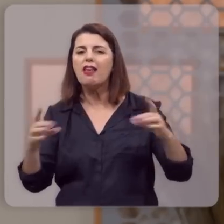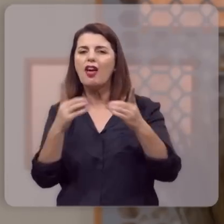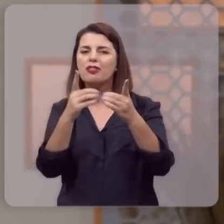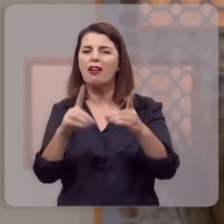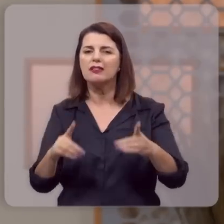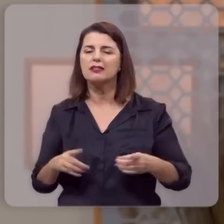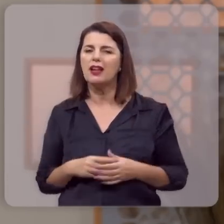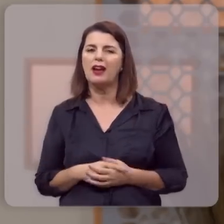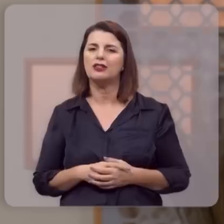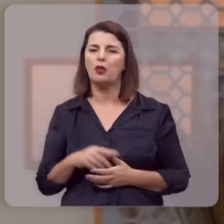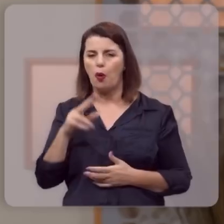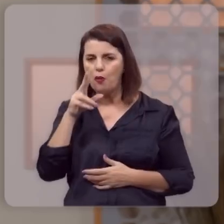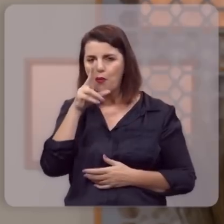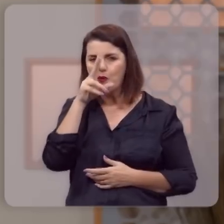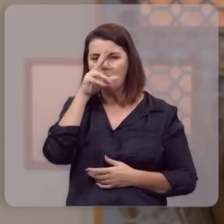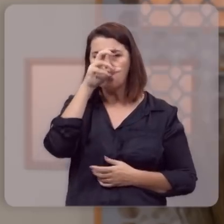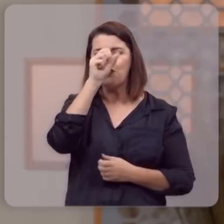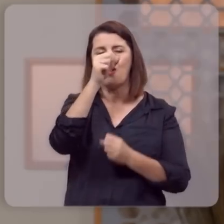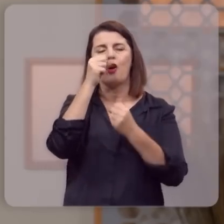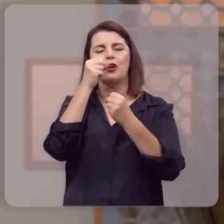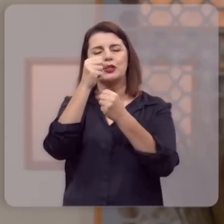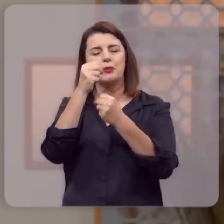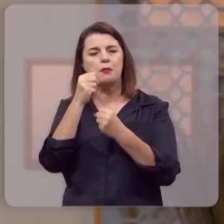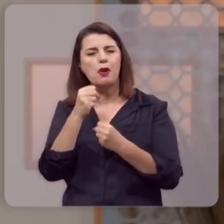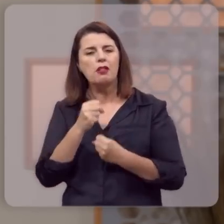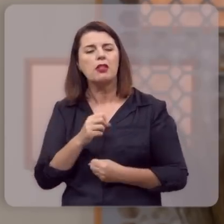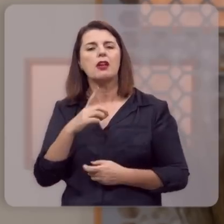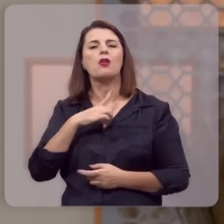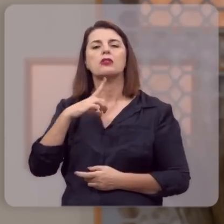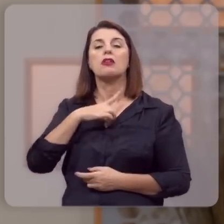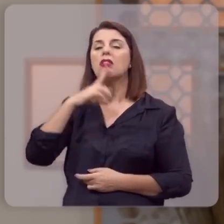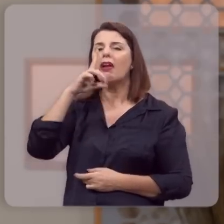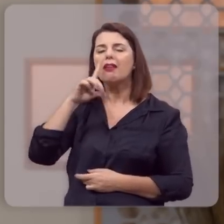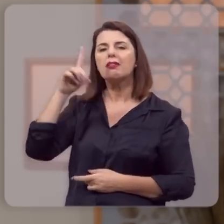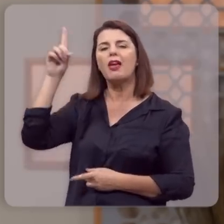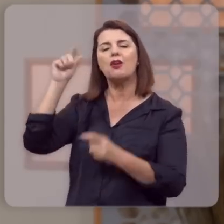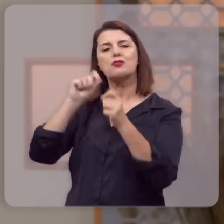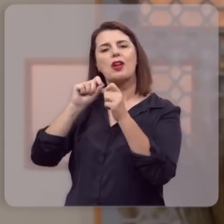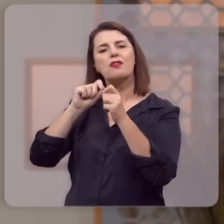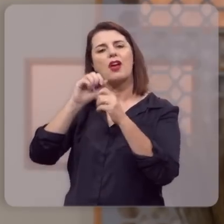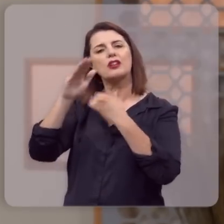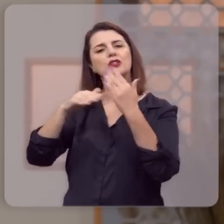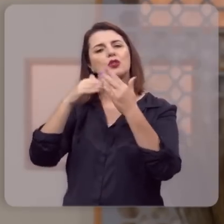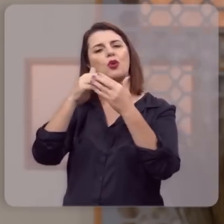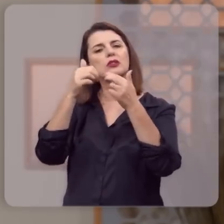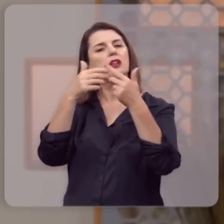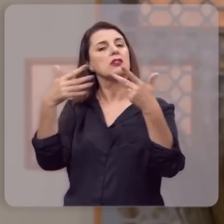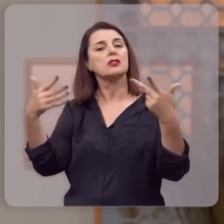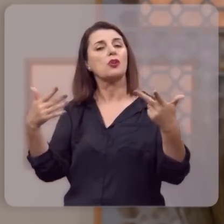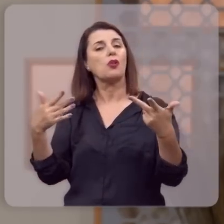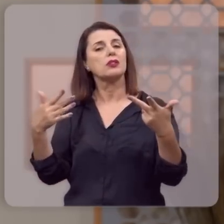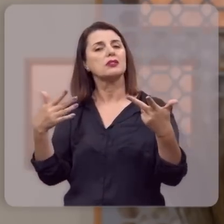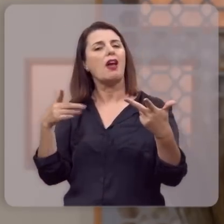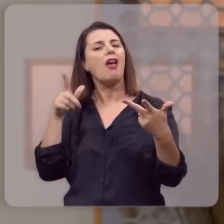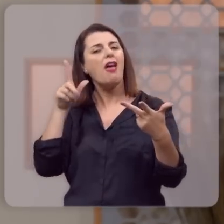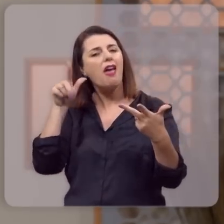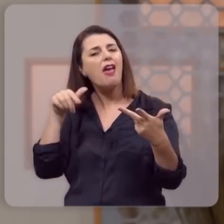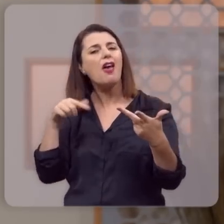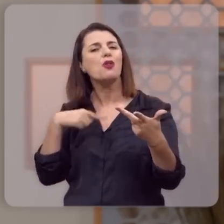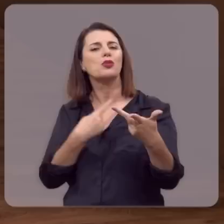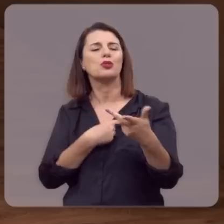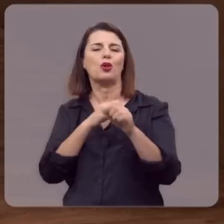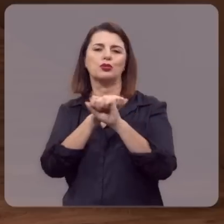ser forte em força e grande em poder, quando a chama pelo nome, nenhuma só delas vem a faltar. Este é o nosso glorioso